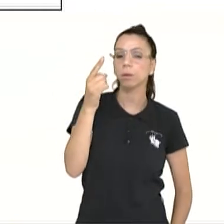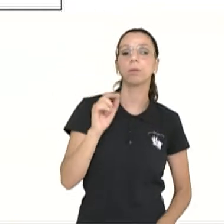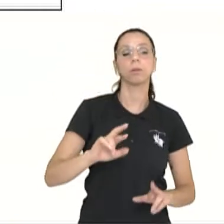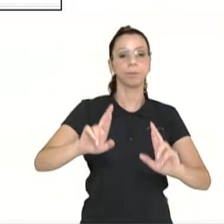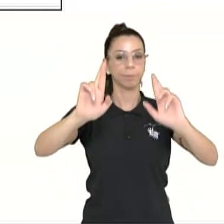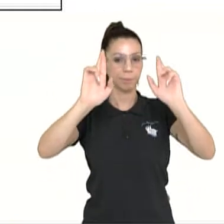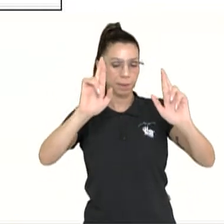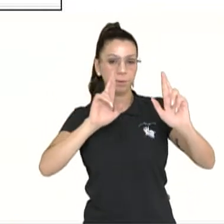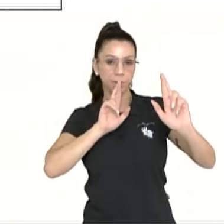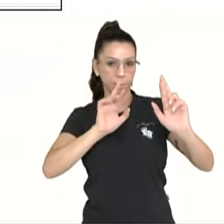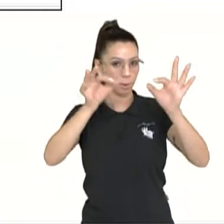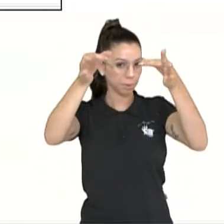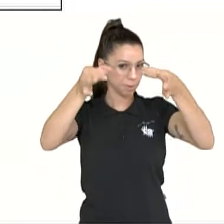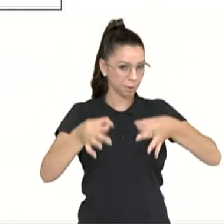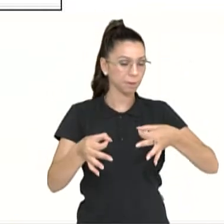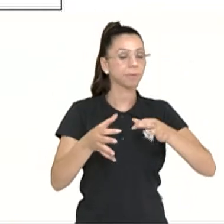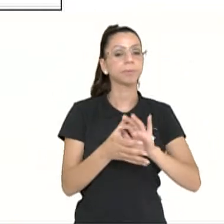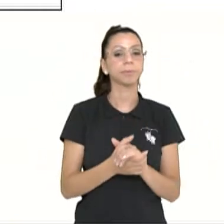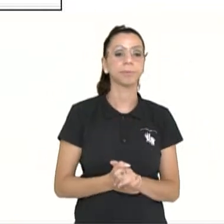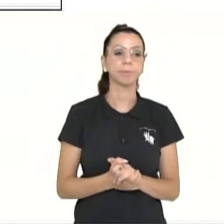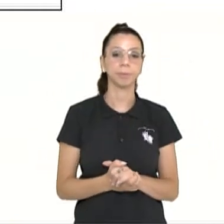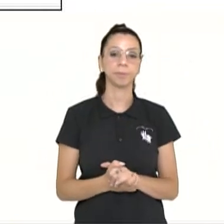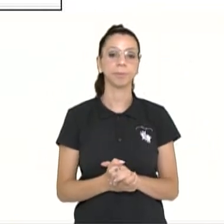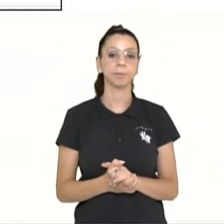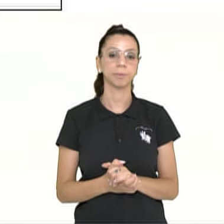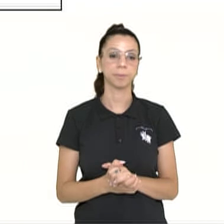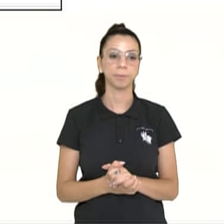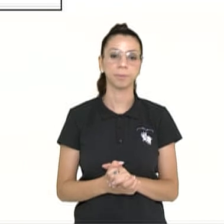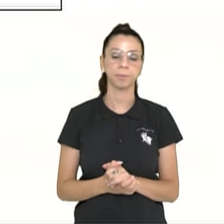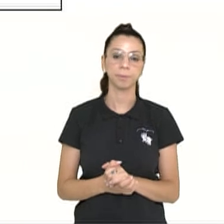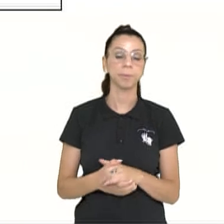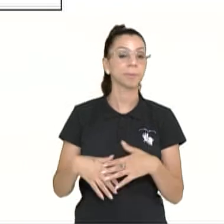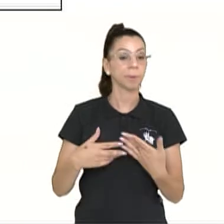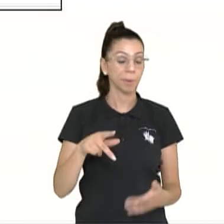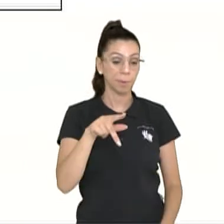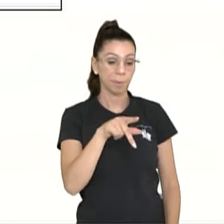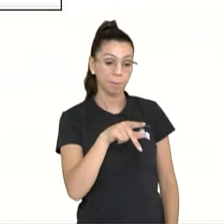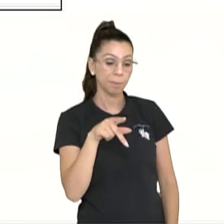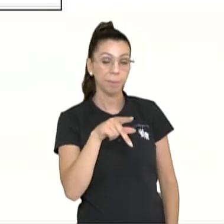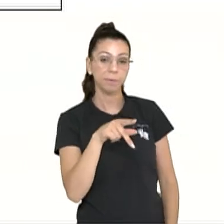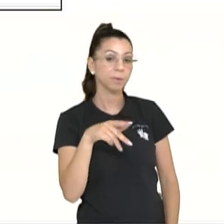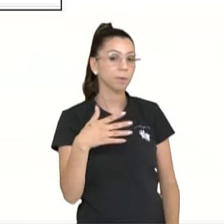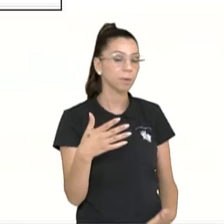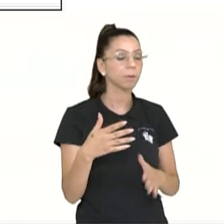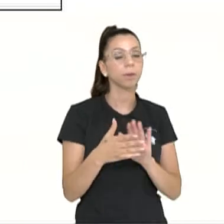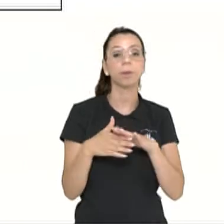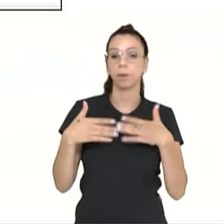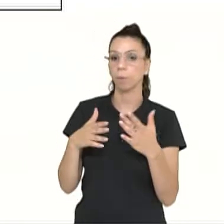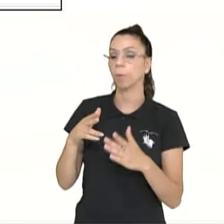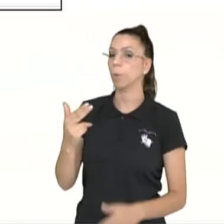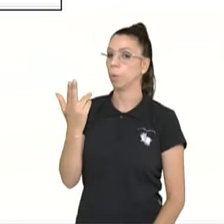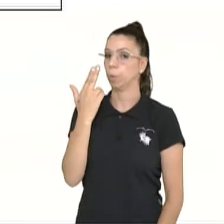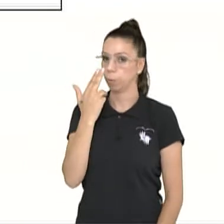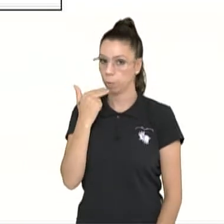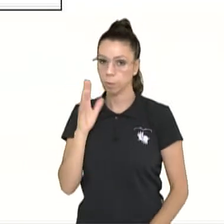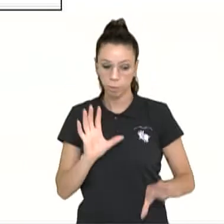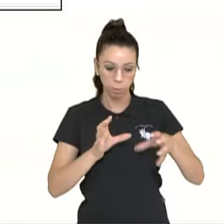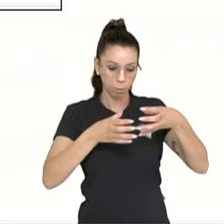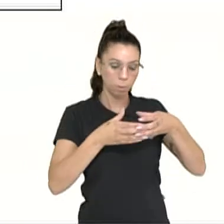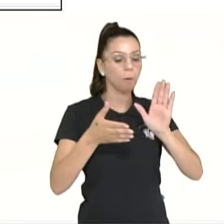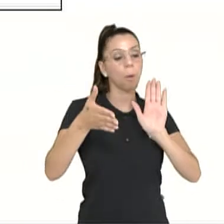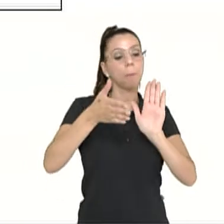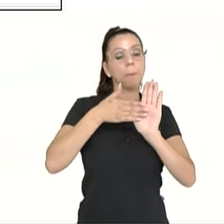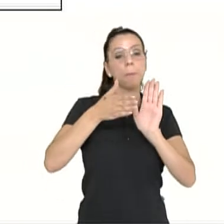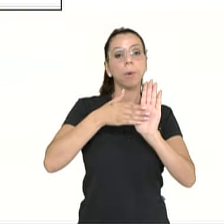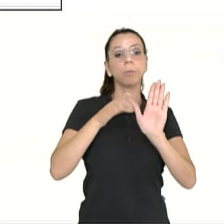vocês tenham acertado, e aí o professor o nutricionista dessa equipe vai propor